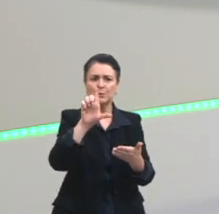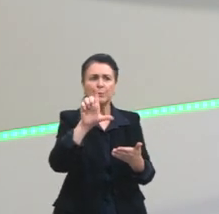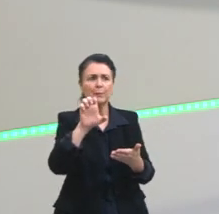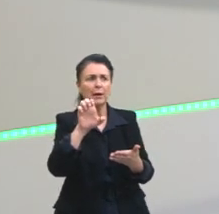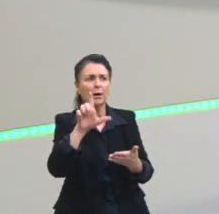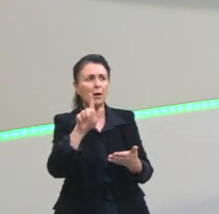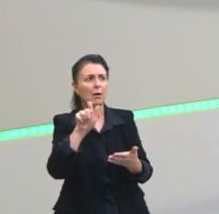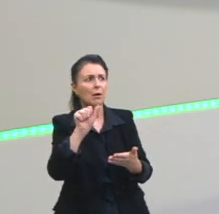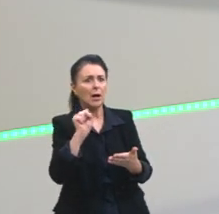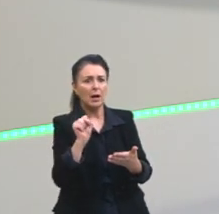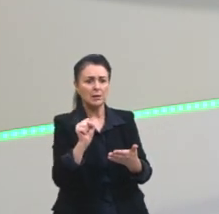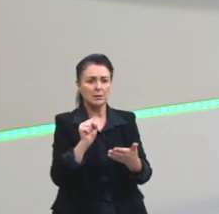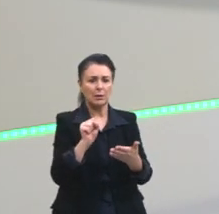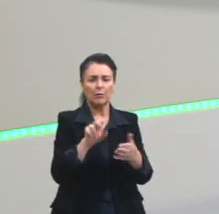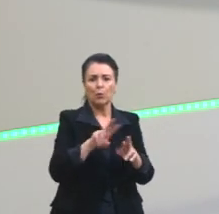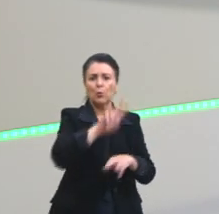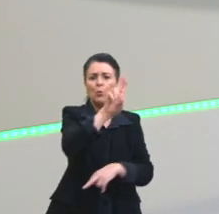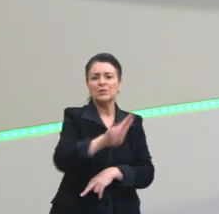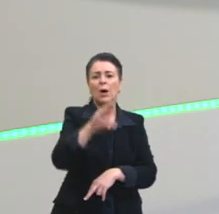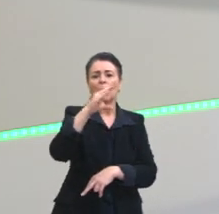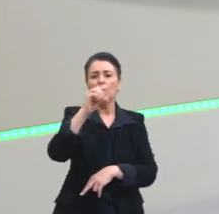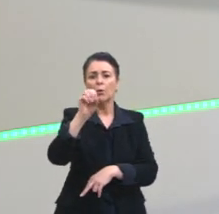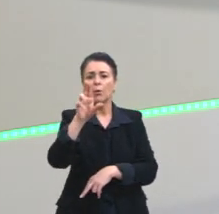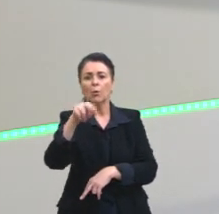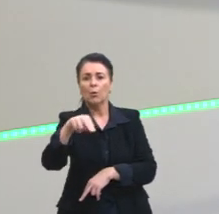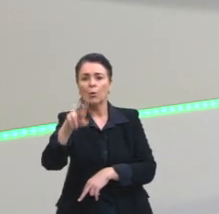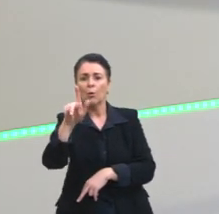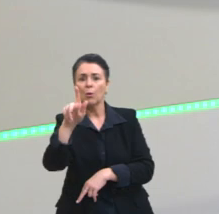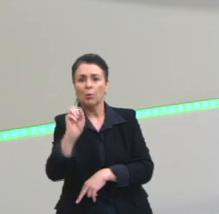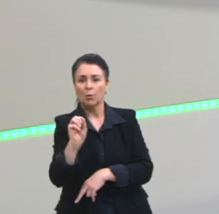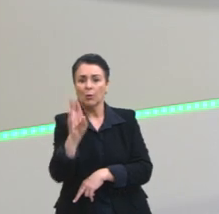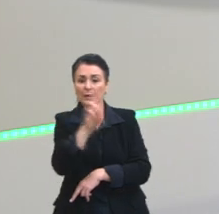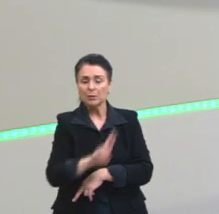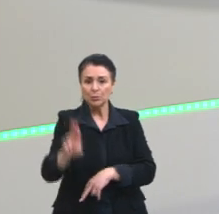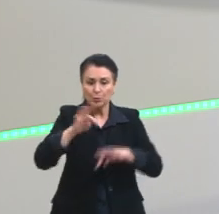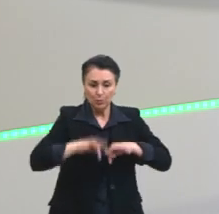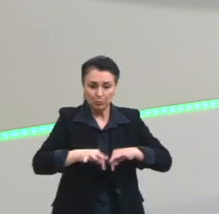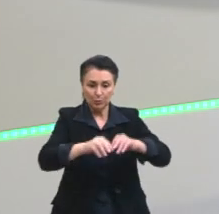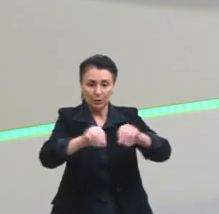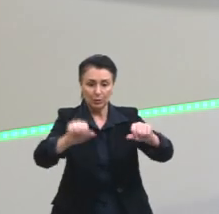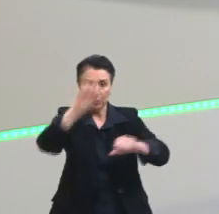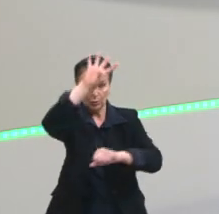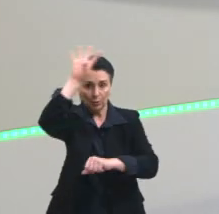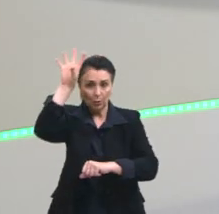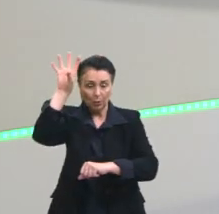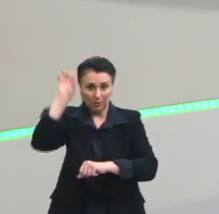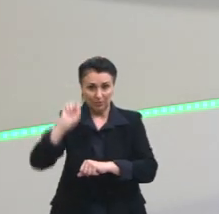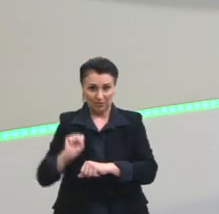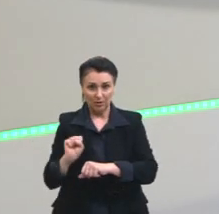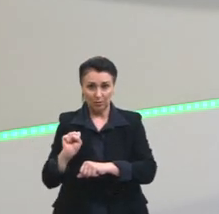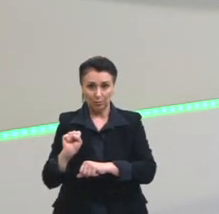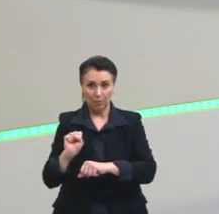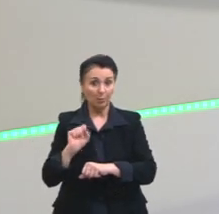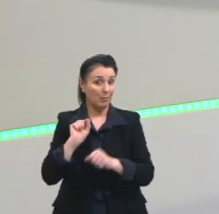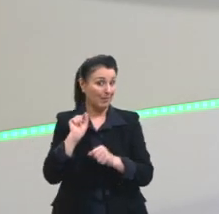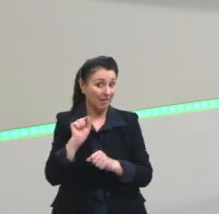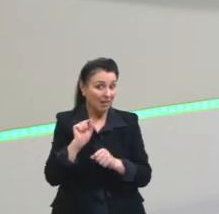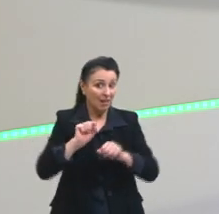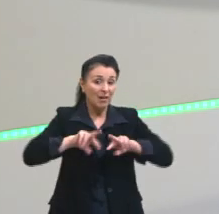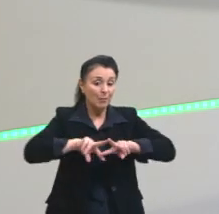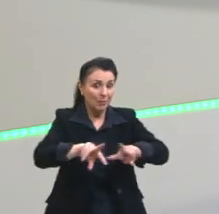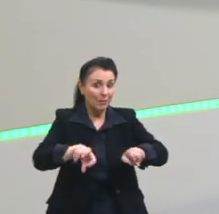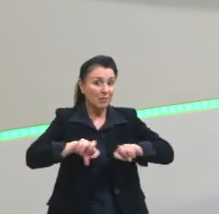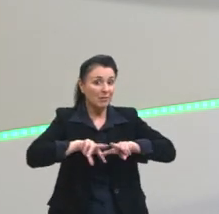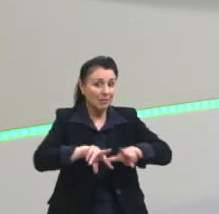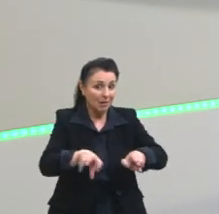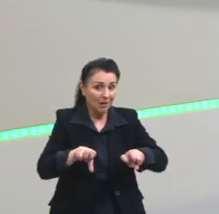vão expor ao Congo então eles dividiram território africano para ser conquistado para ser explorado é isso já